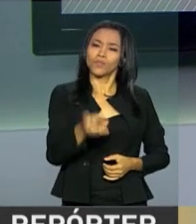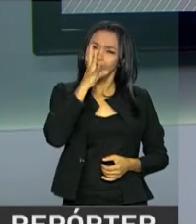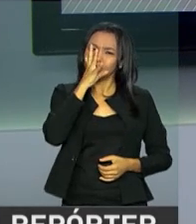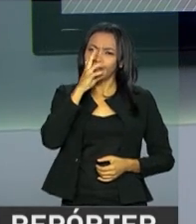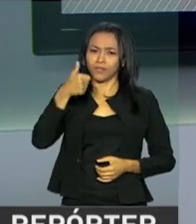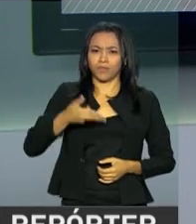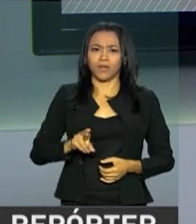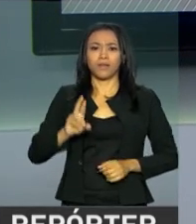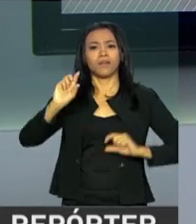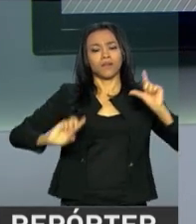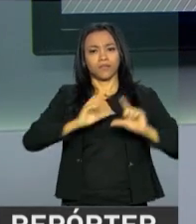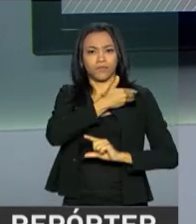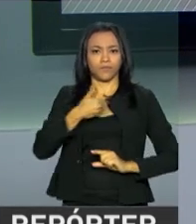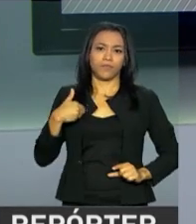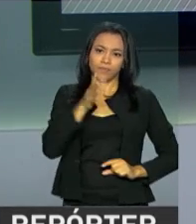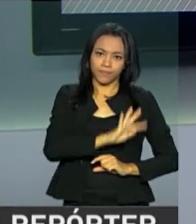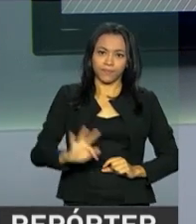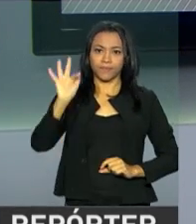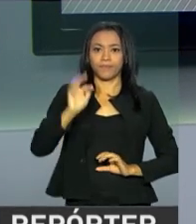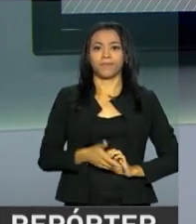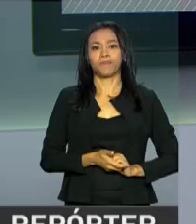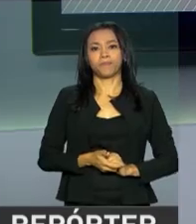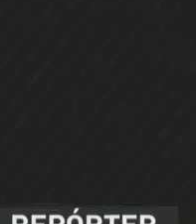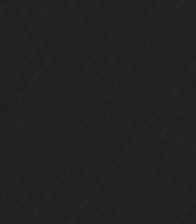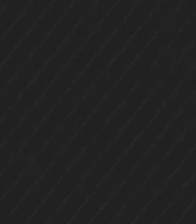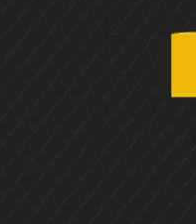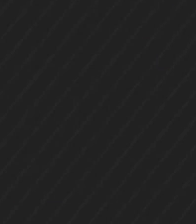continue com a gente na nbr a tv do governo federal